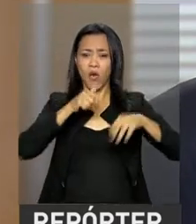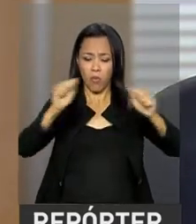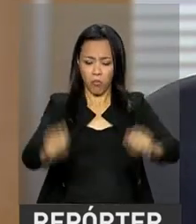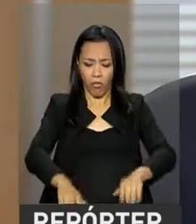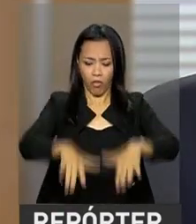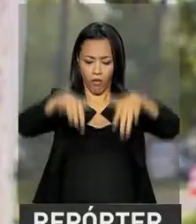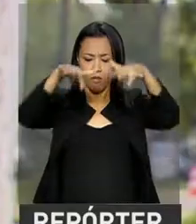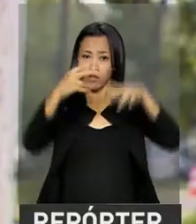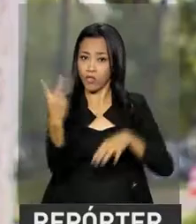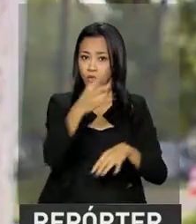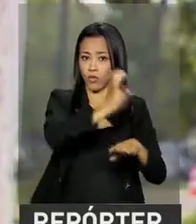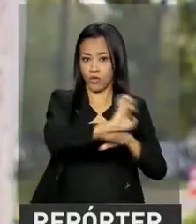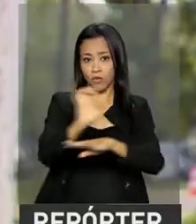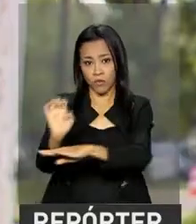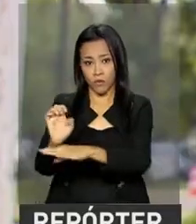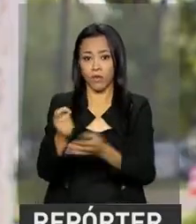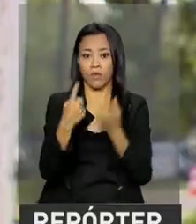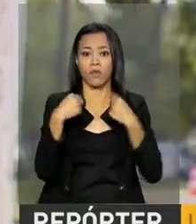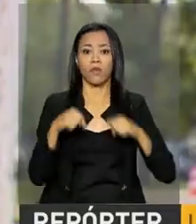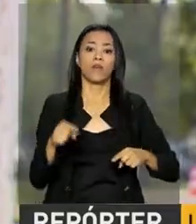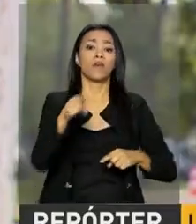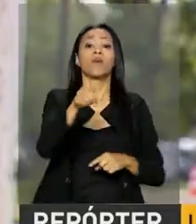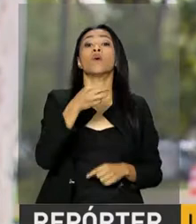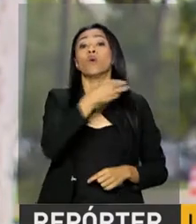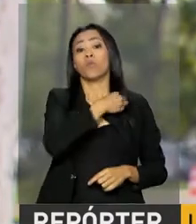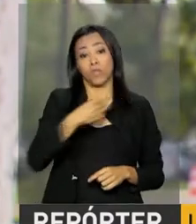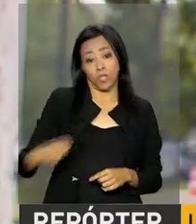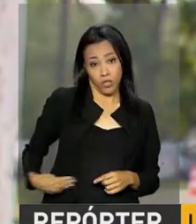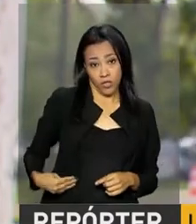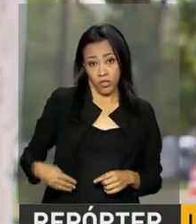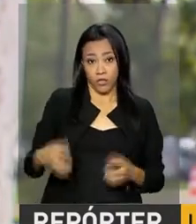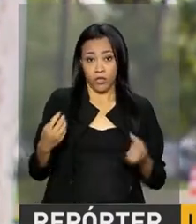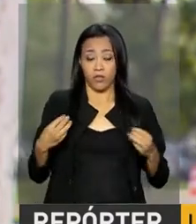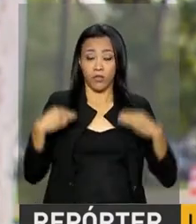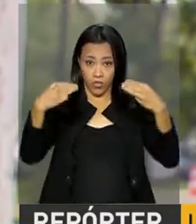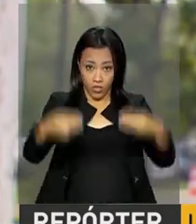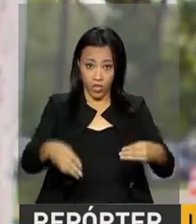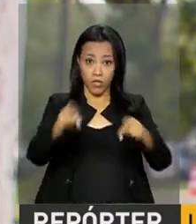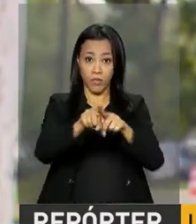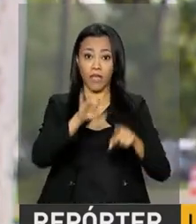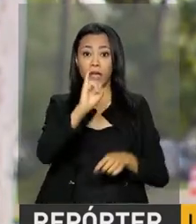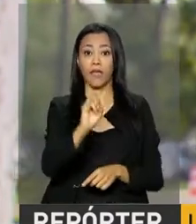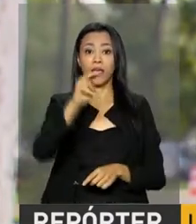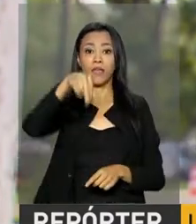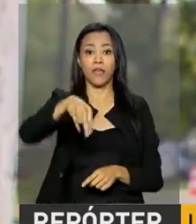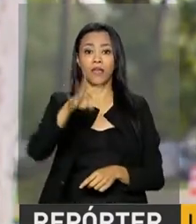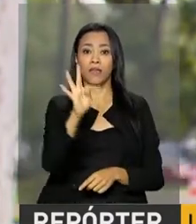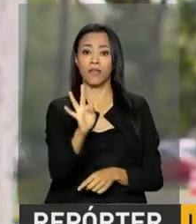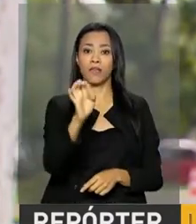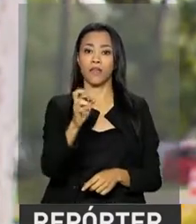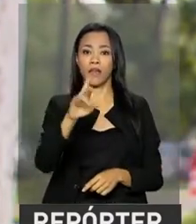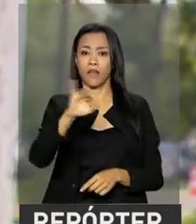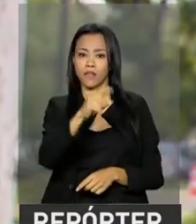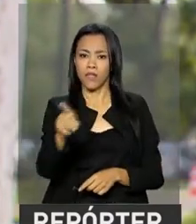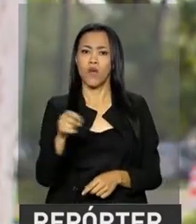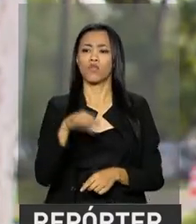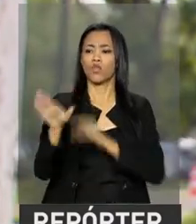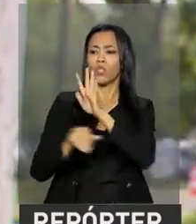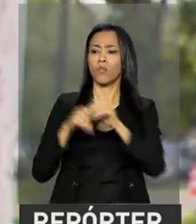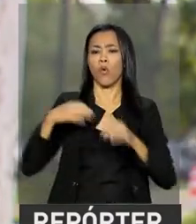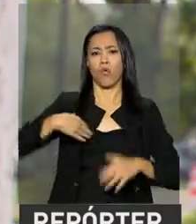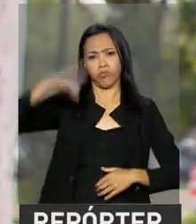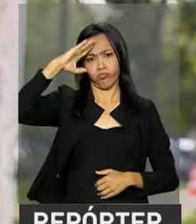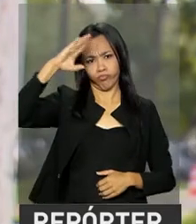nos dois estados o ministério da integração nacional também acionou o hospital de campanha do exército para ajudar no socorro às vítimas